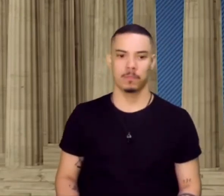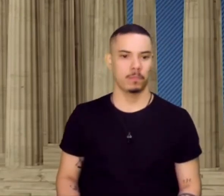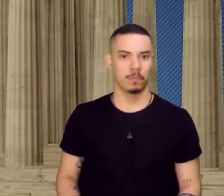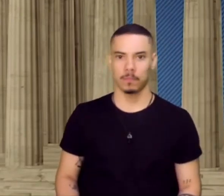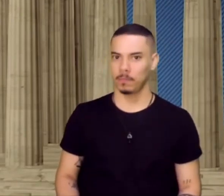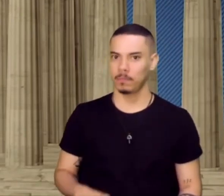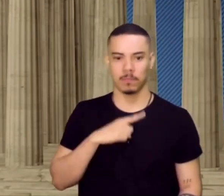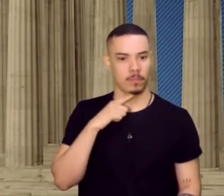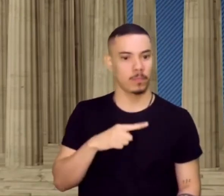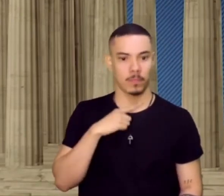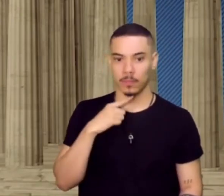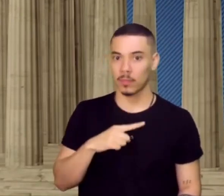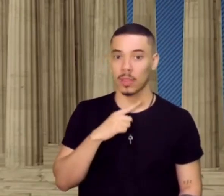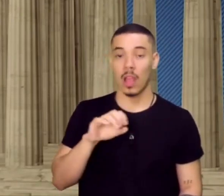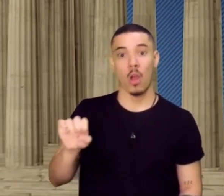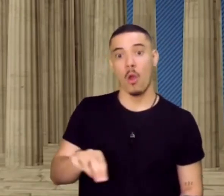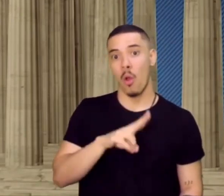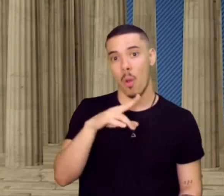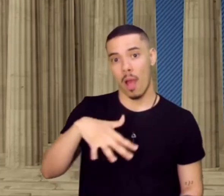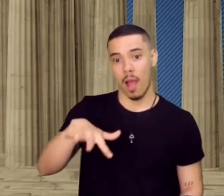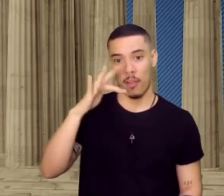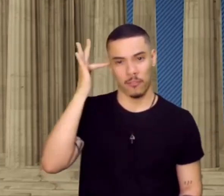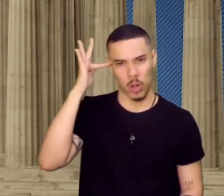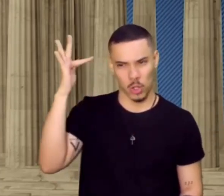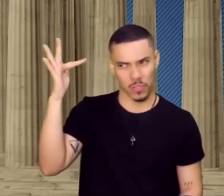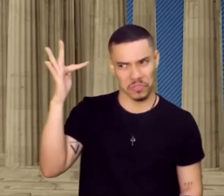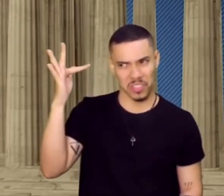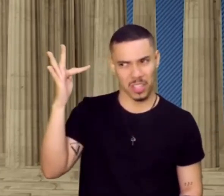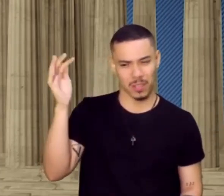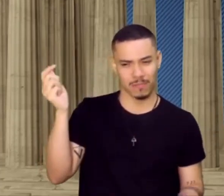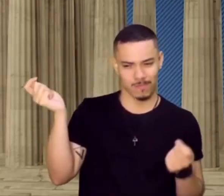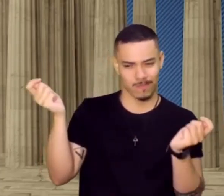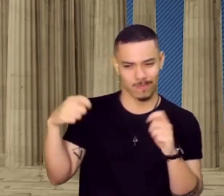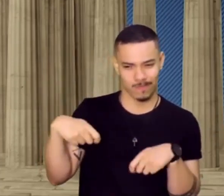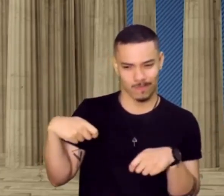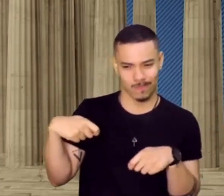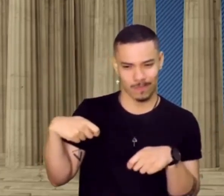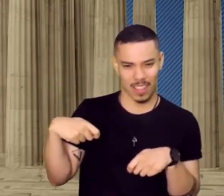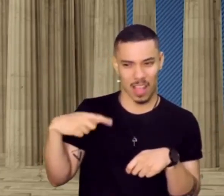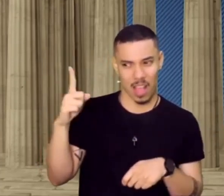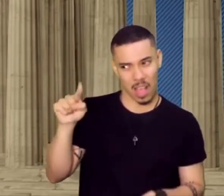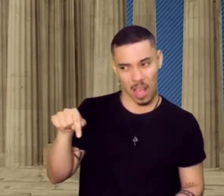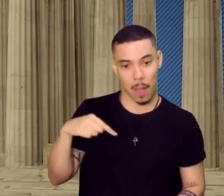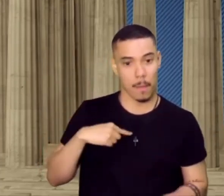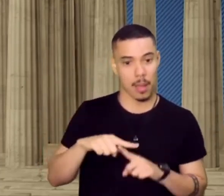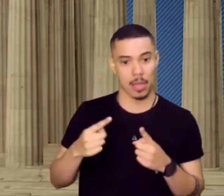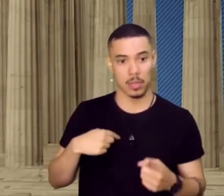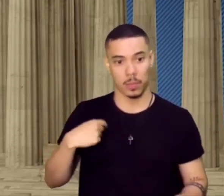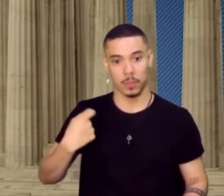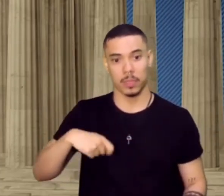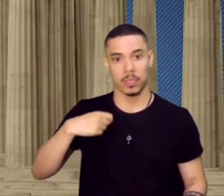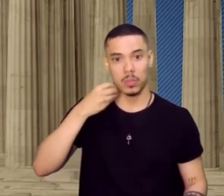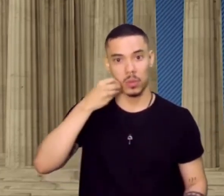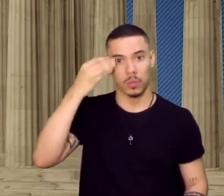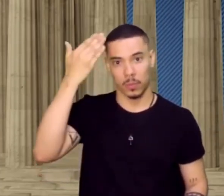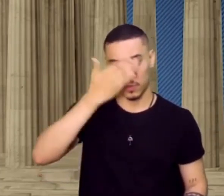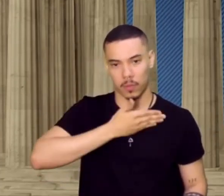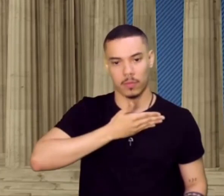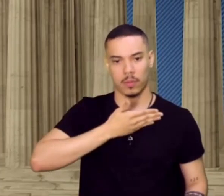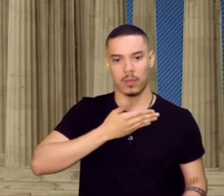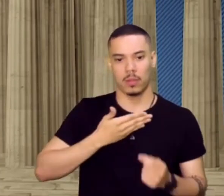filosofia, né? Será que 1+2 é 3? Eu questiono. Mas eu tenho que comprovar por que não dá esse valor.